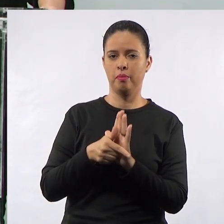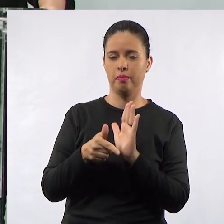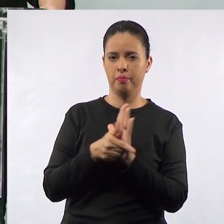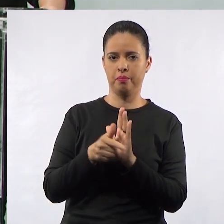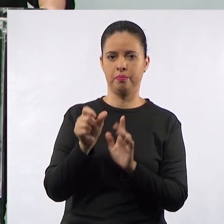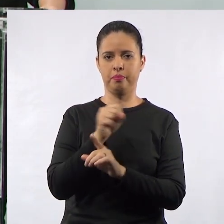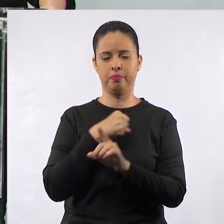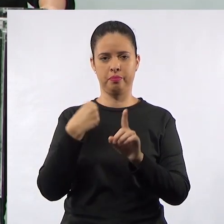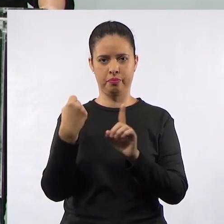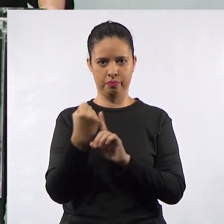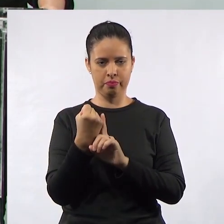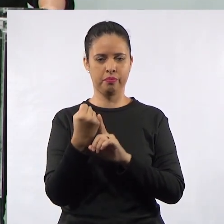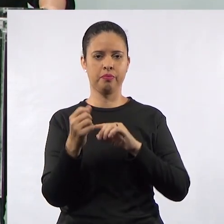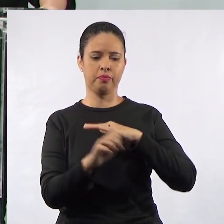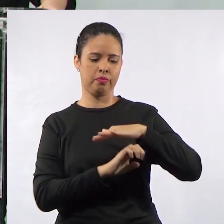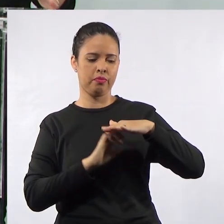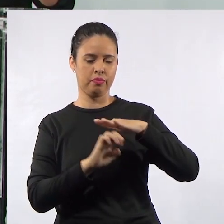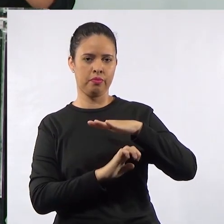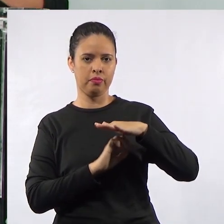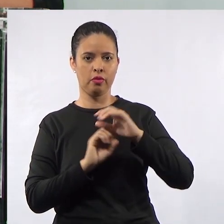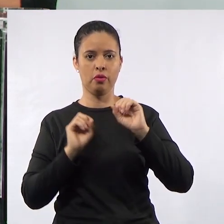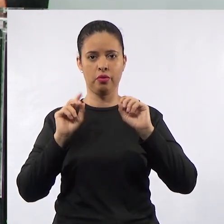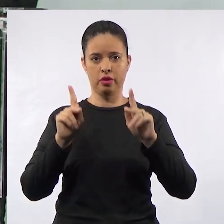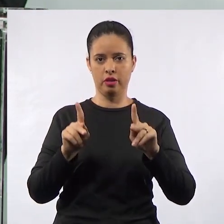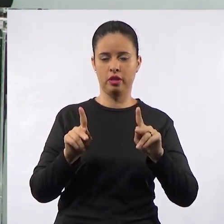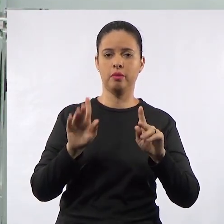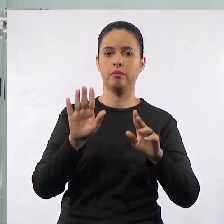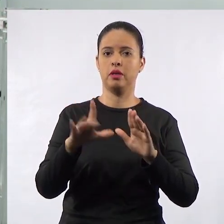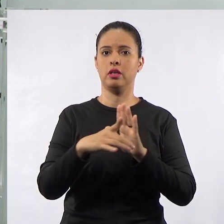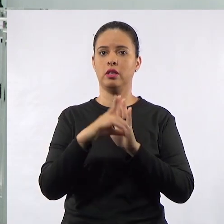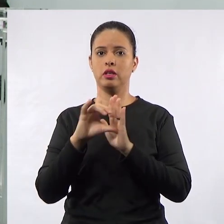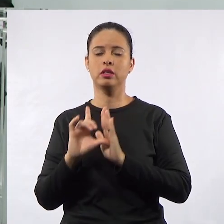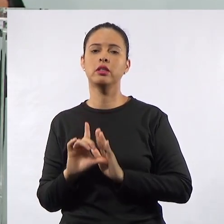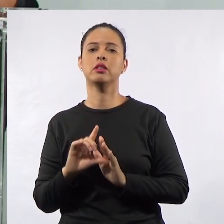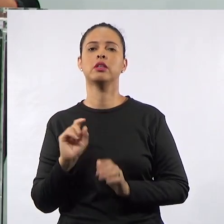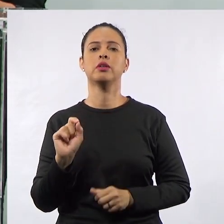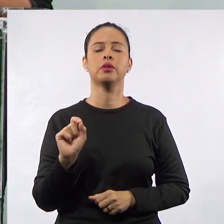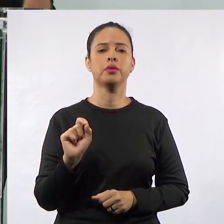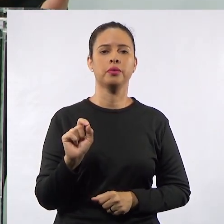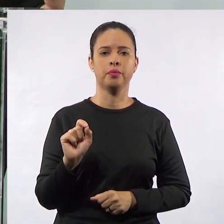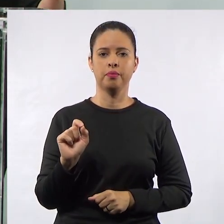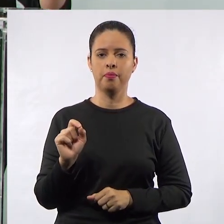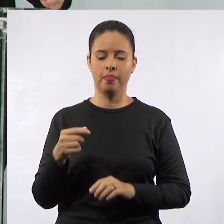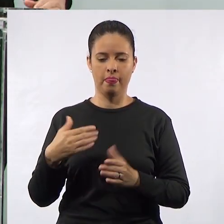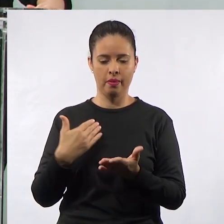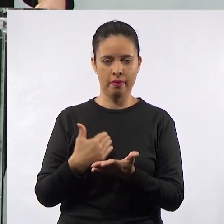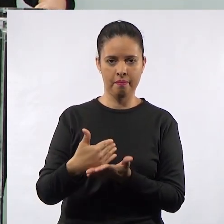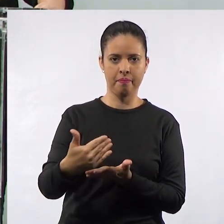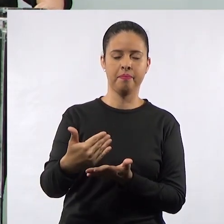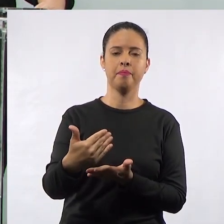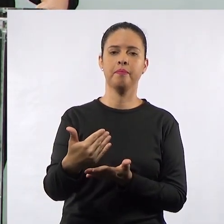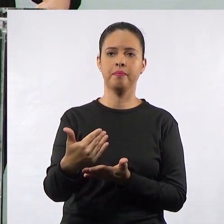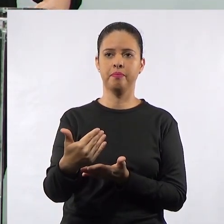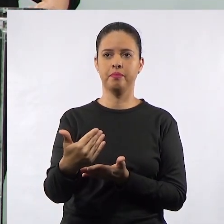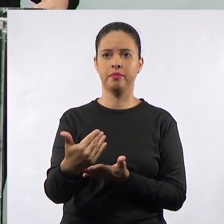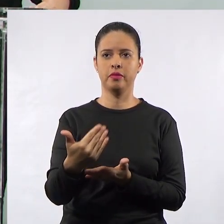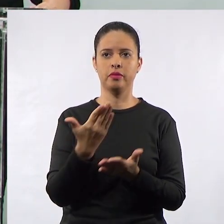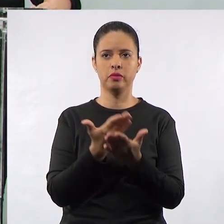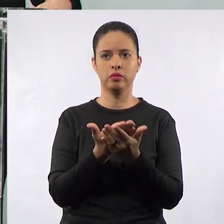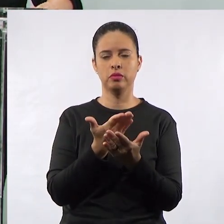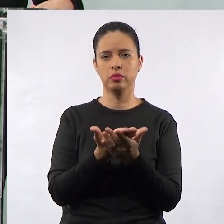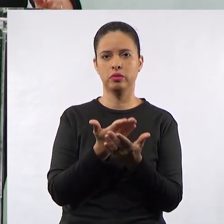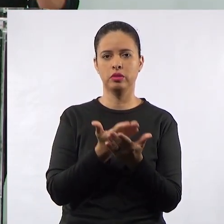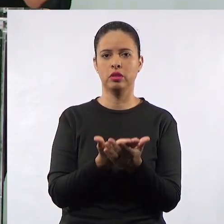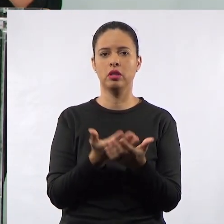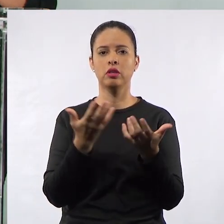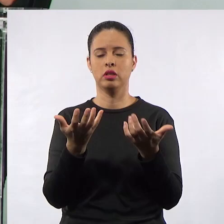empresa tá certo combinado mas ainda como de costume antes a gente entrar na nossa aula